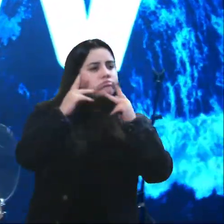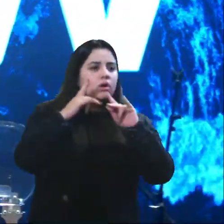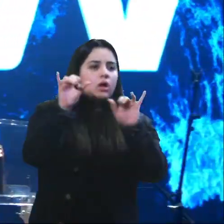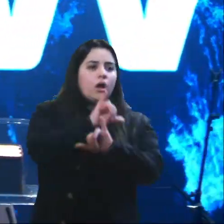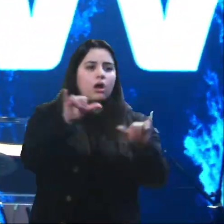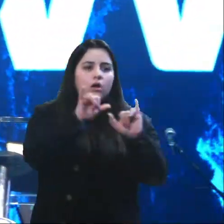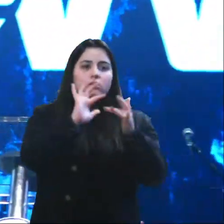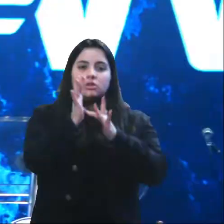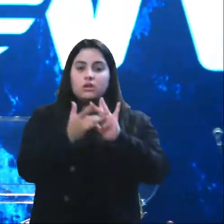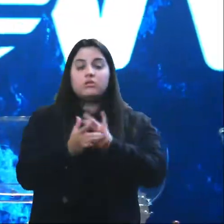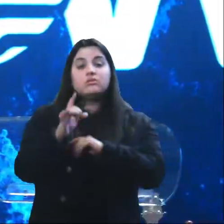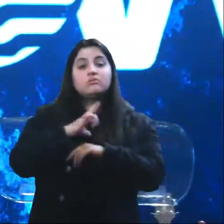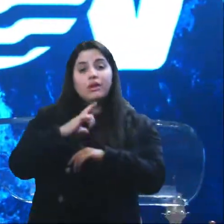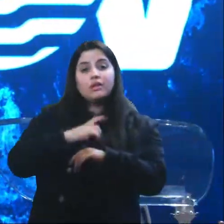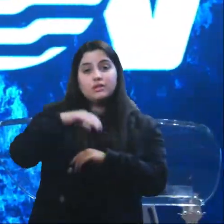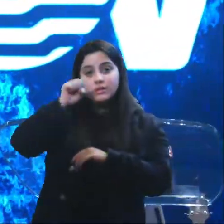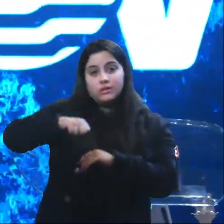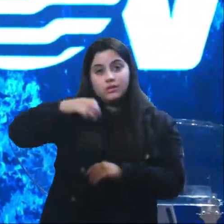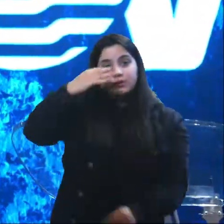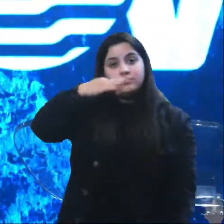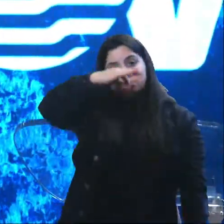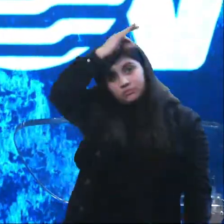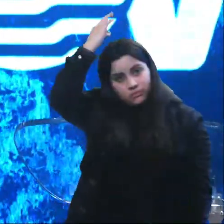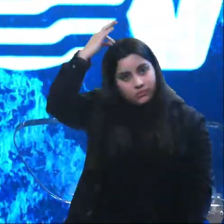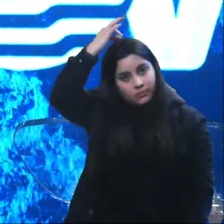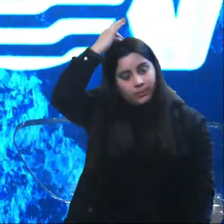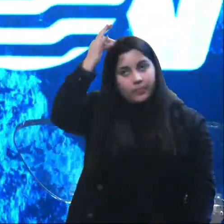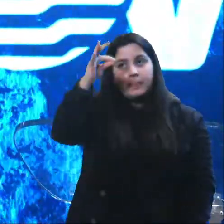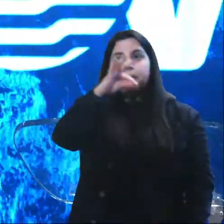Santo morando dentro de si.